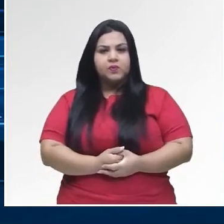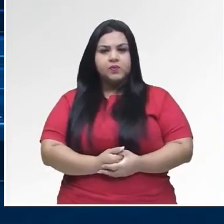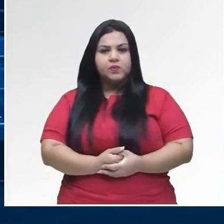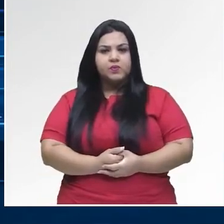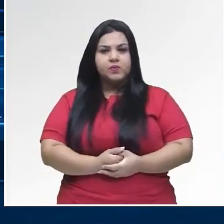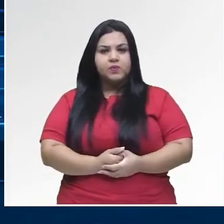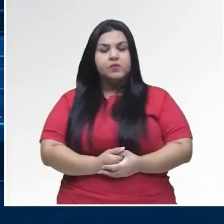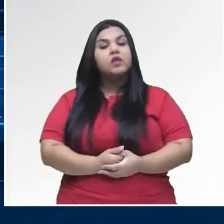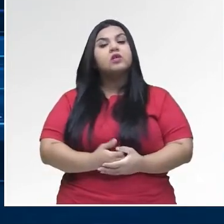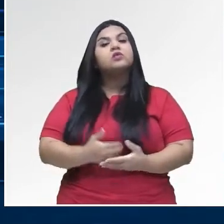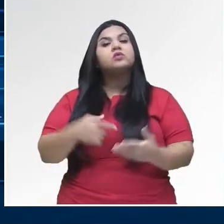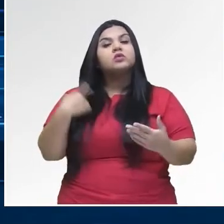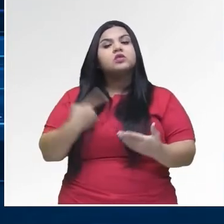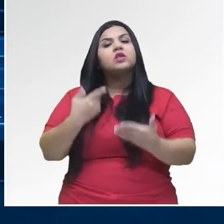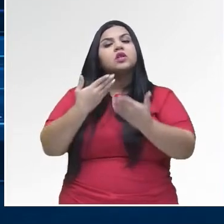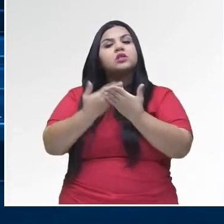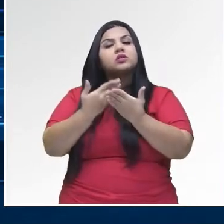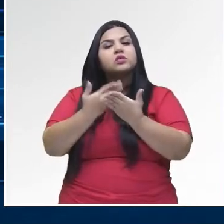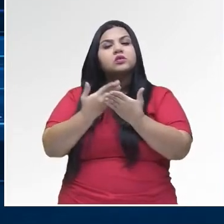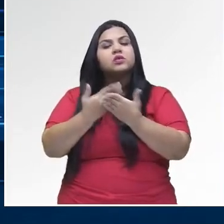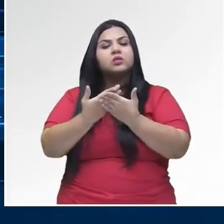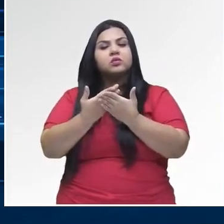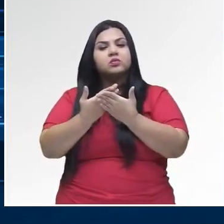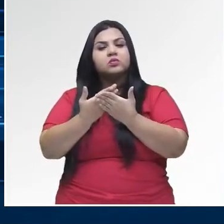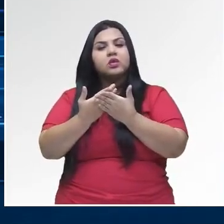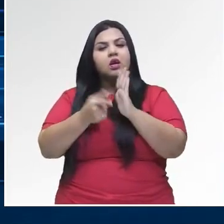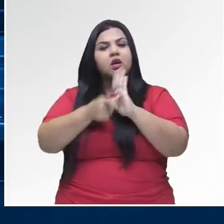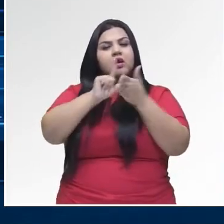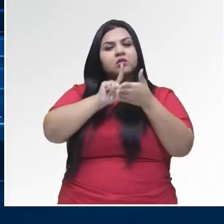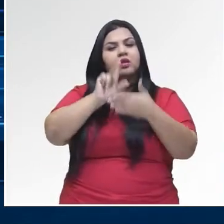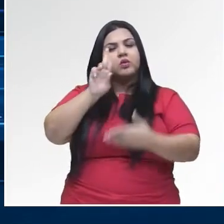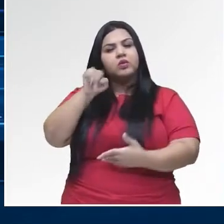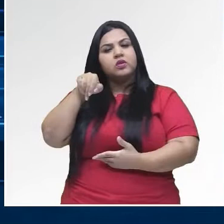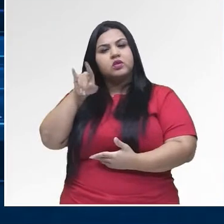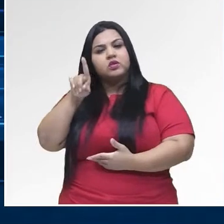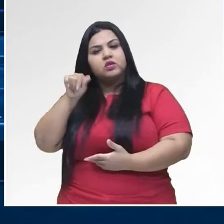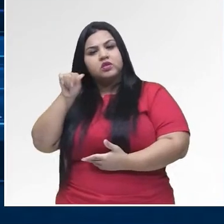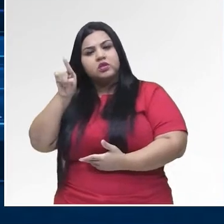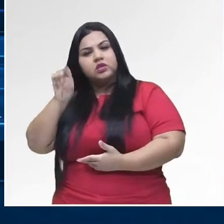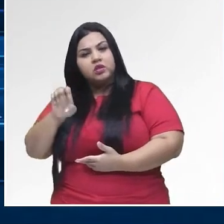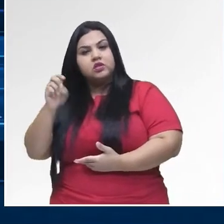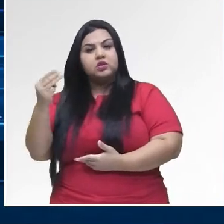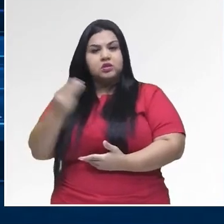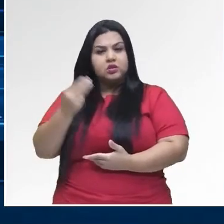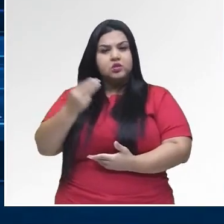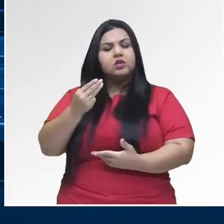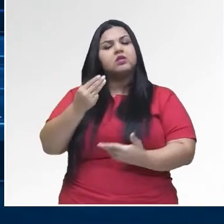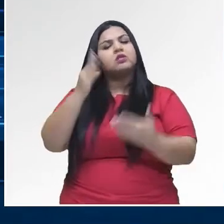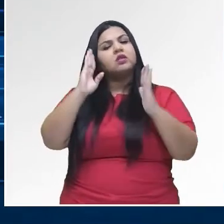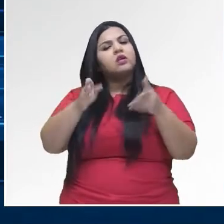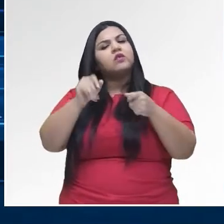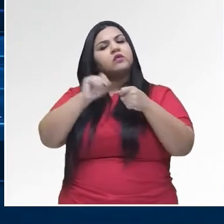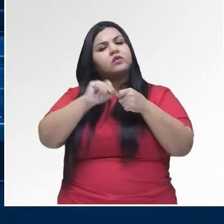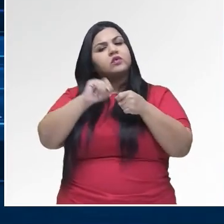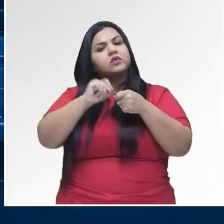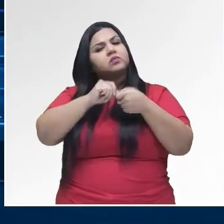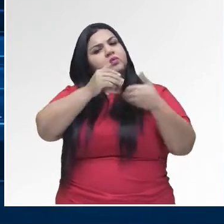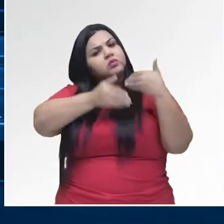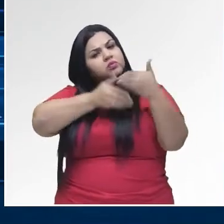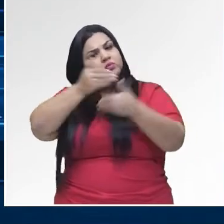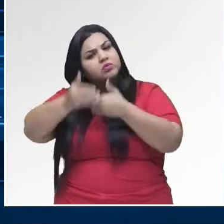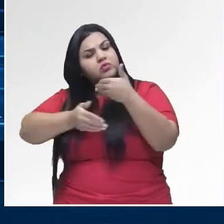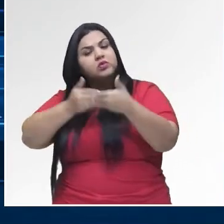Nós já estamos, né, aí na unidade 3, né? Então nós já passamos aí, fizemos um percurso, já falamos sobre um pouco sobre o